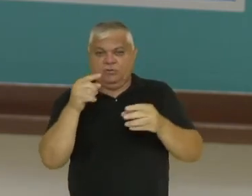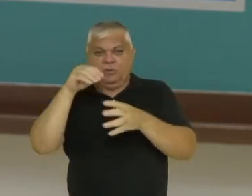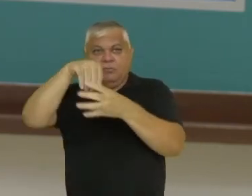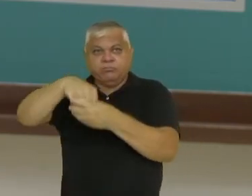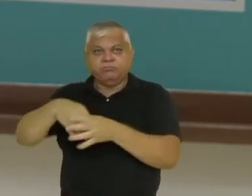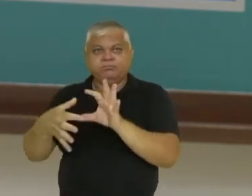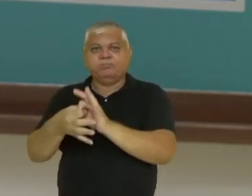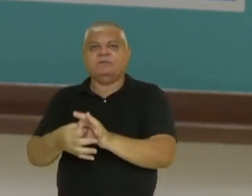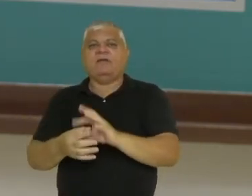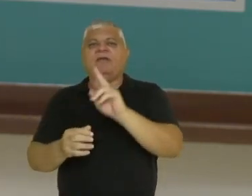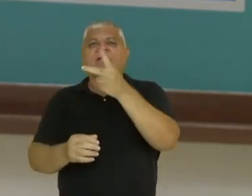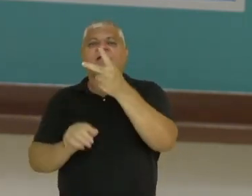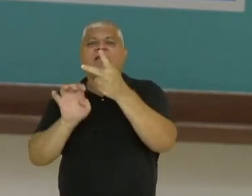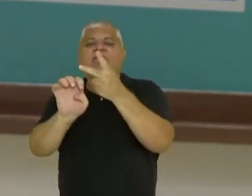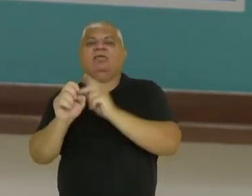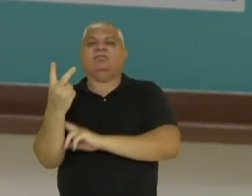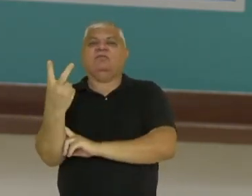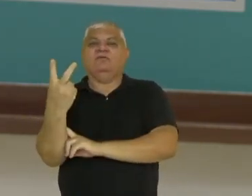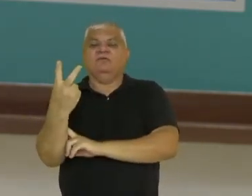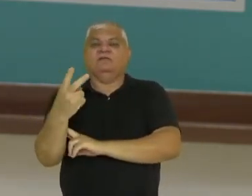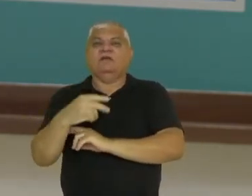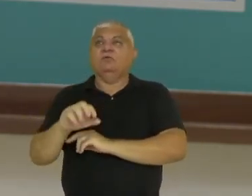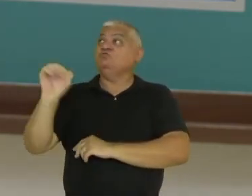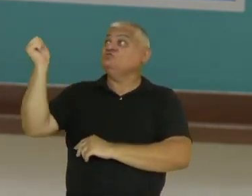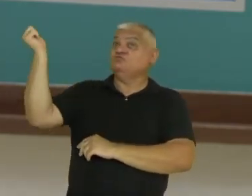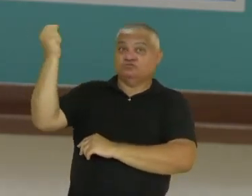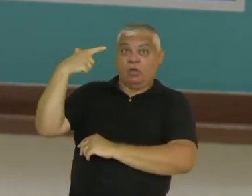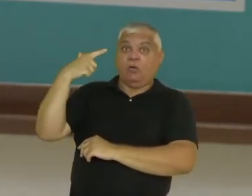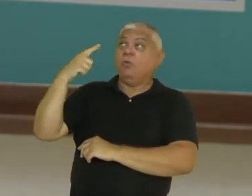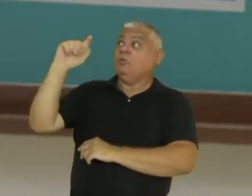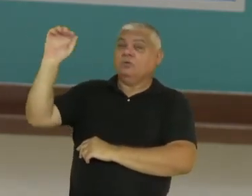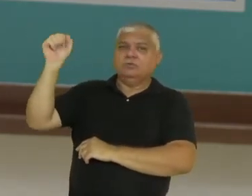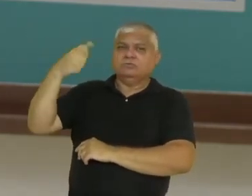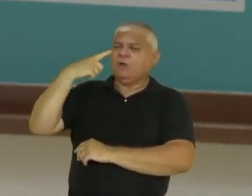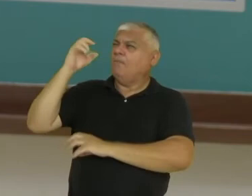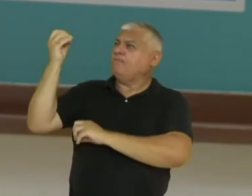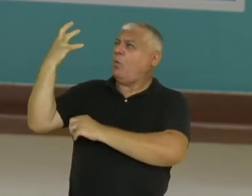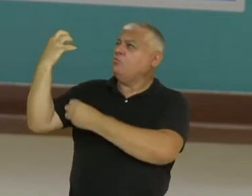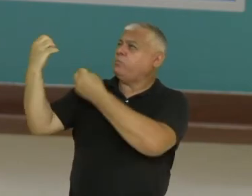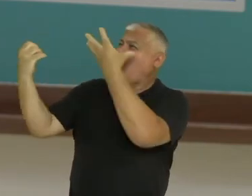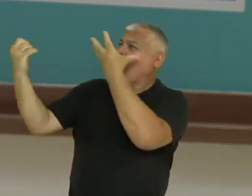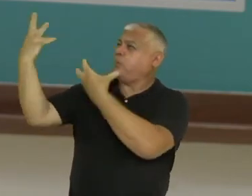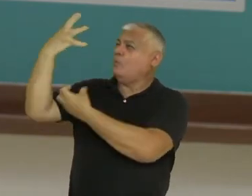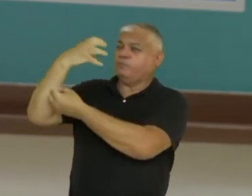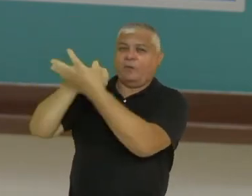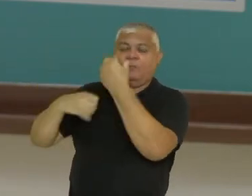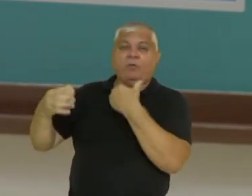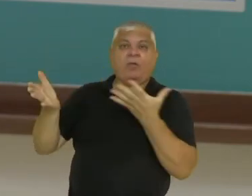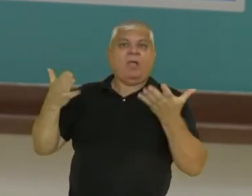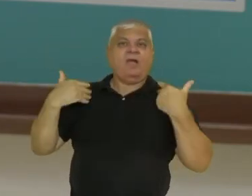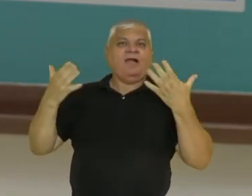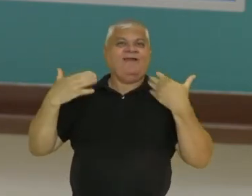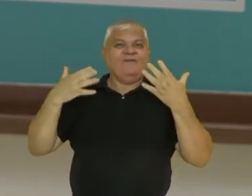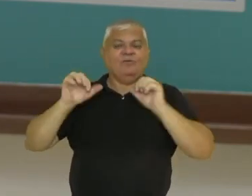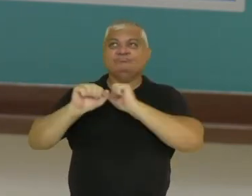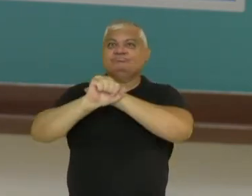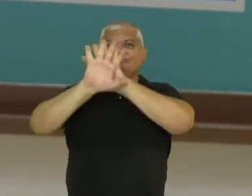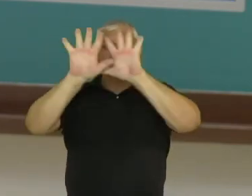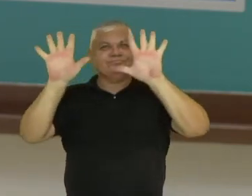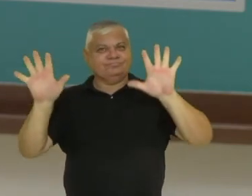ter grande energia. Isso acontece lá no Sol e por isso ele é uma fonte aí, né, de luz e calor para a gente.